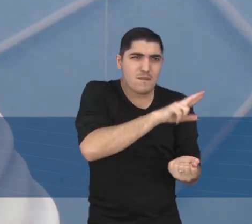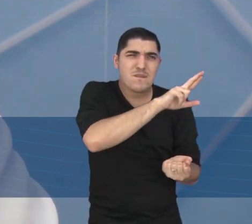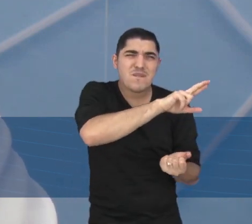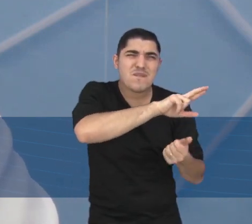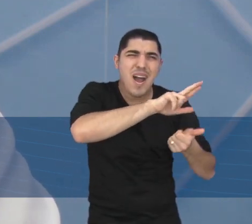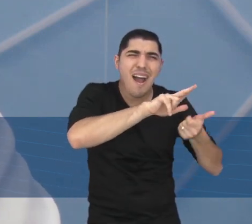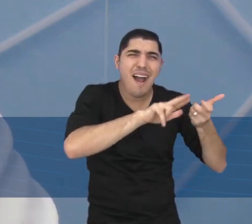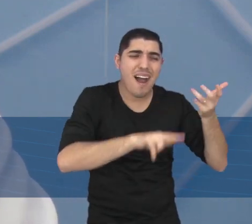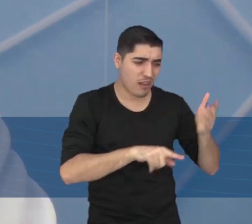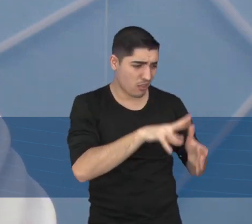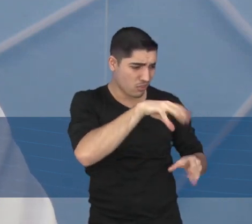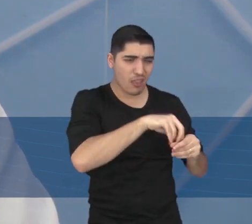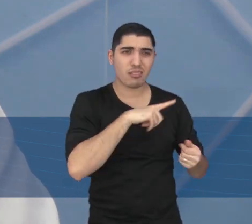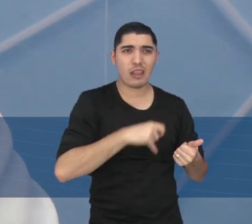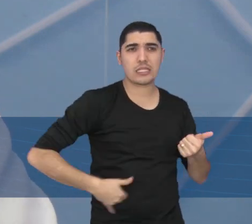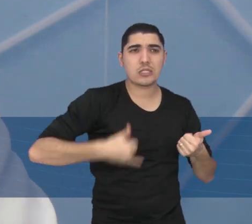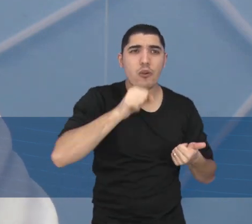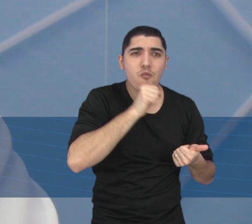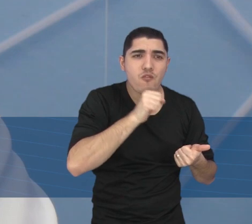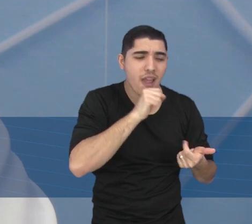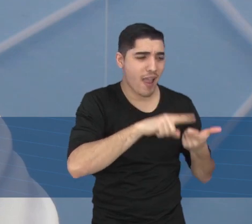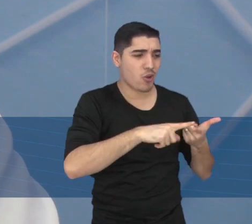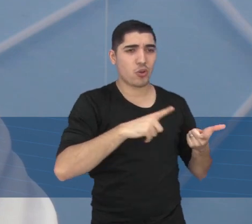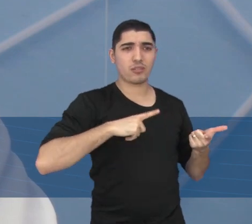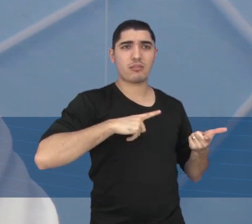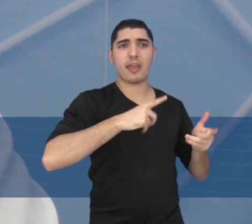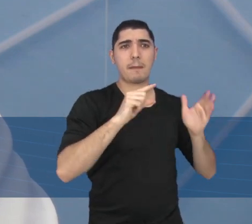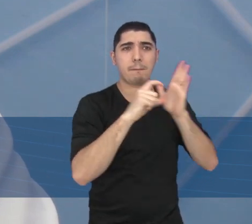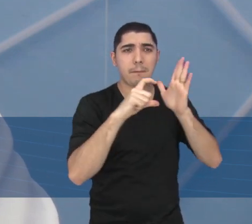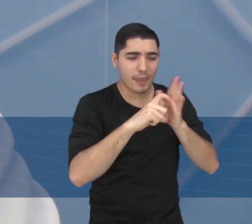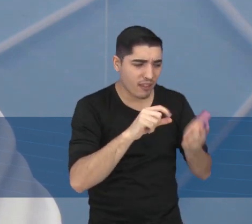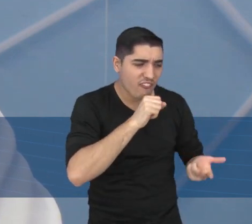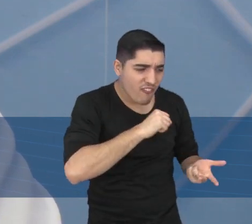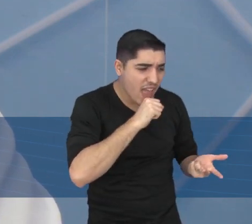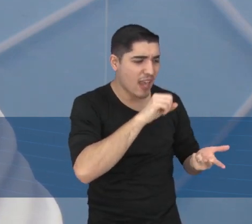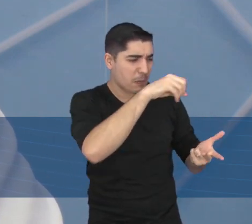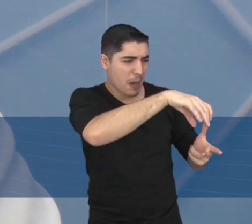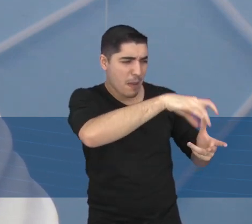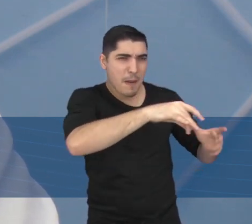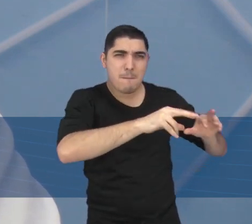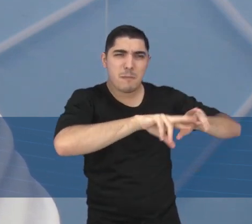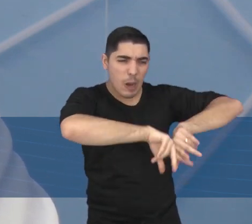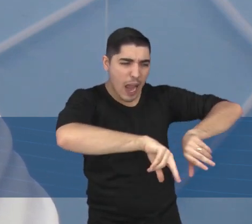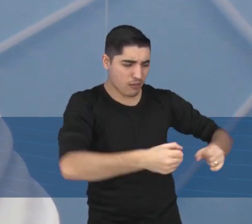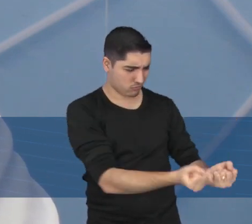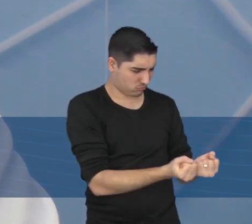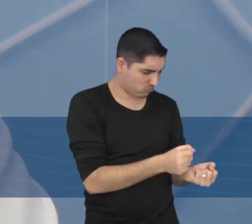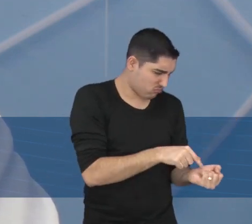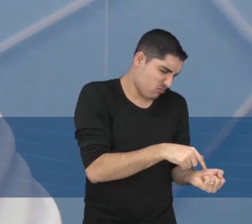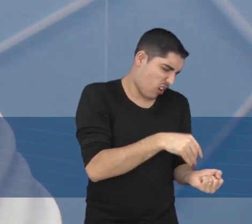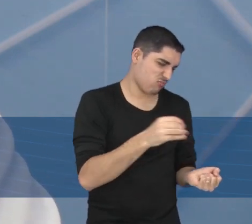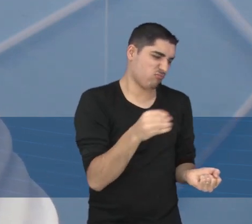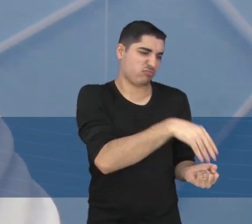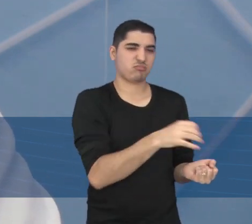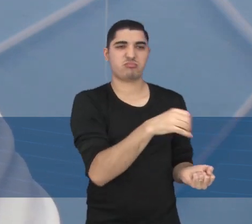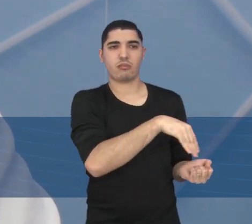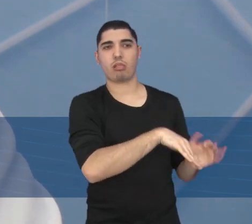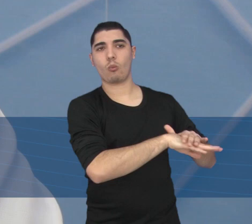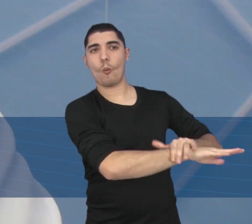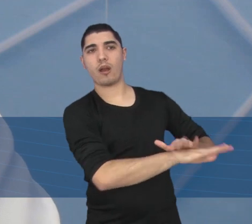a pessoa vai acumulando, mas não sabe aonde descartar. Então, parte das obrigações da logística reversa é